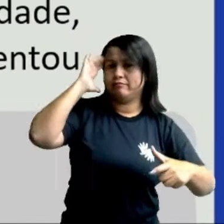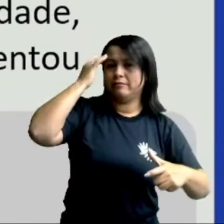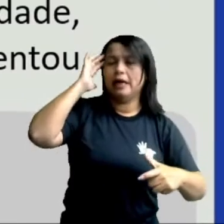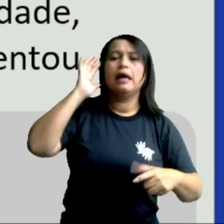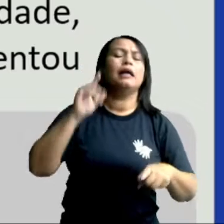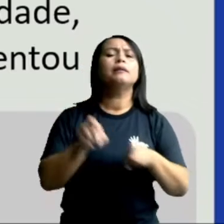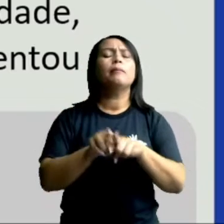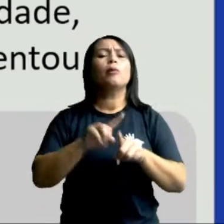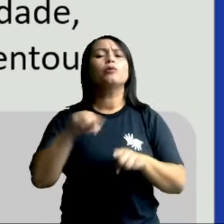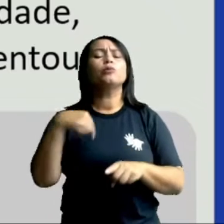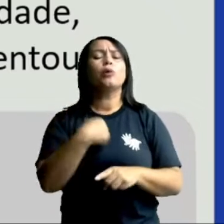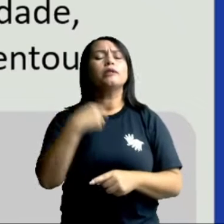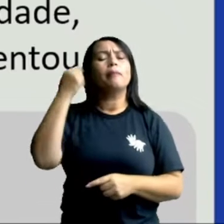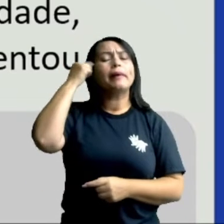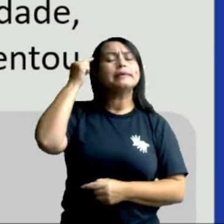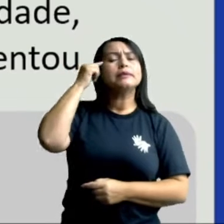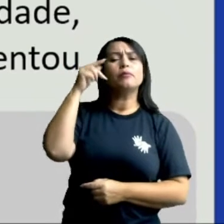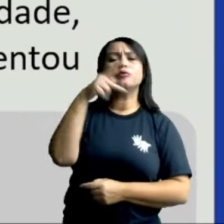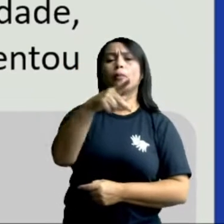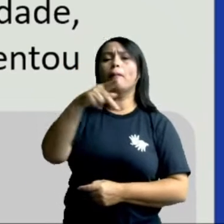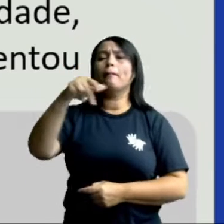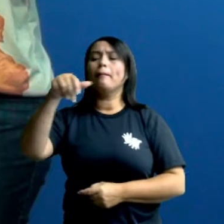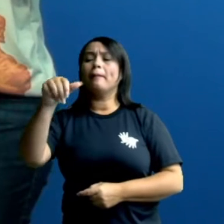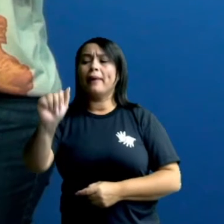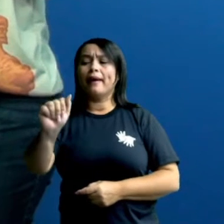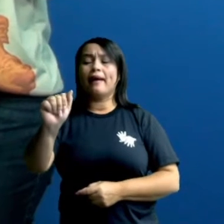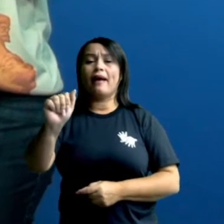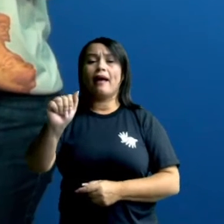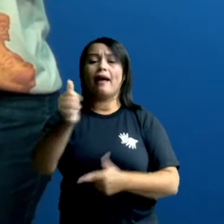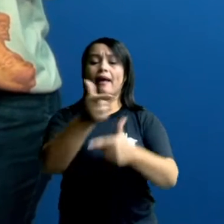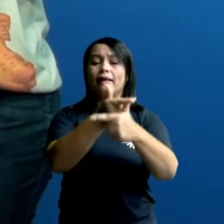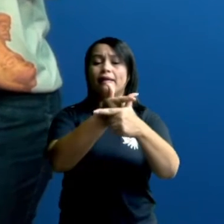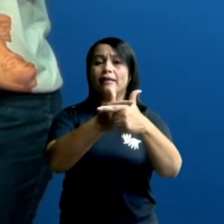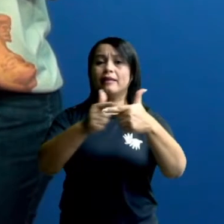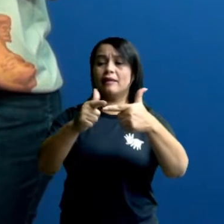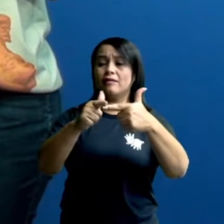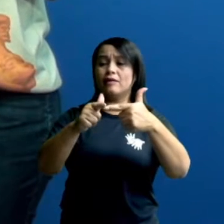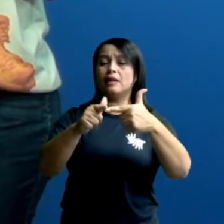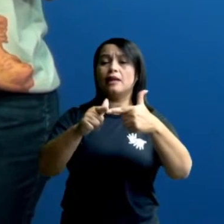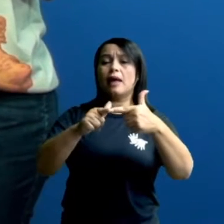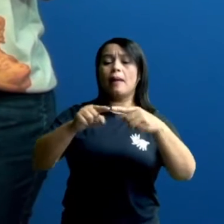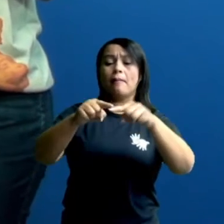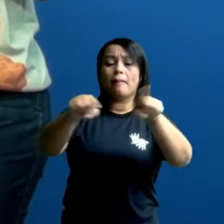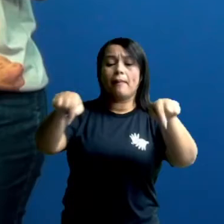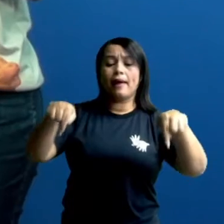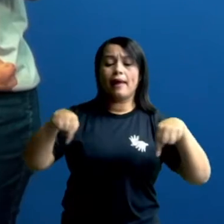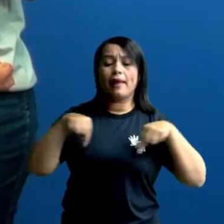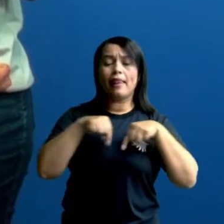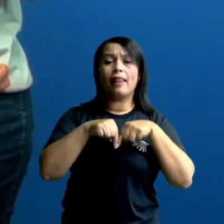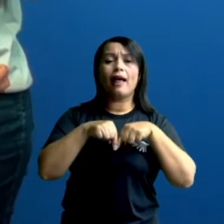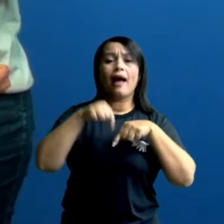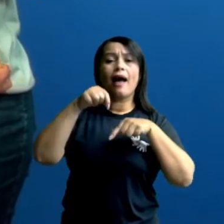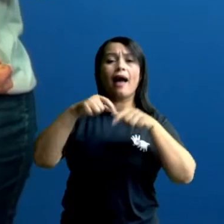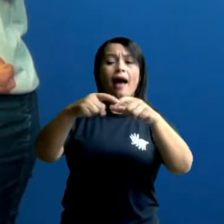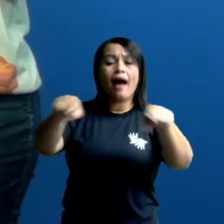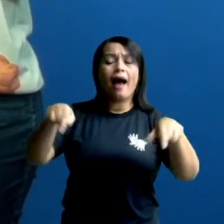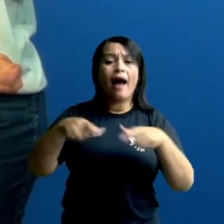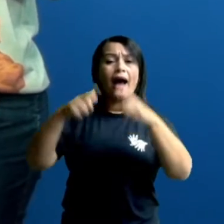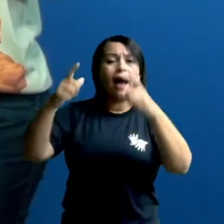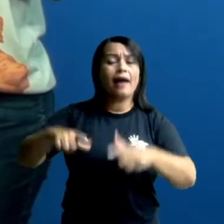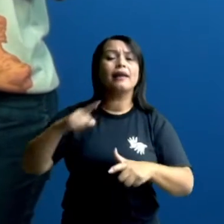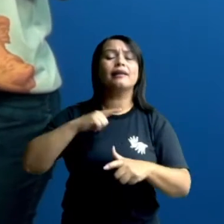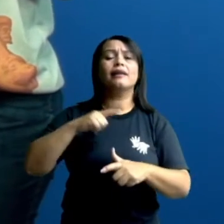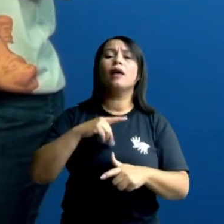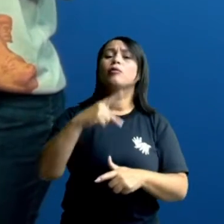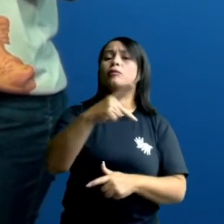lugar. Quando a gente pega a população absoluta e divide pela área daquele lugar, a gente tem população